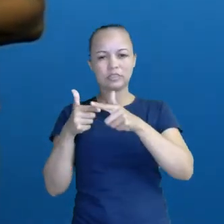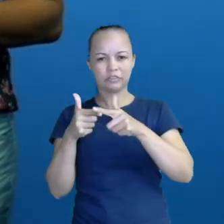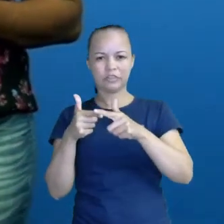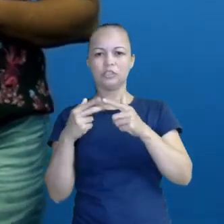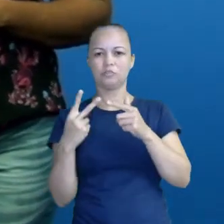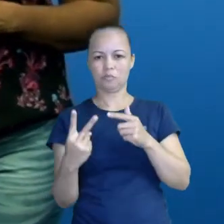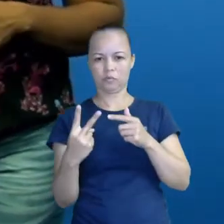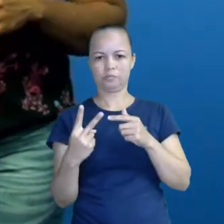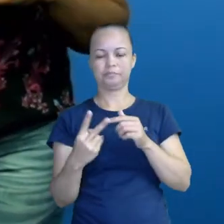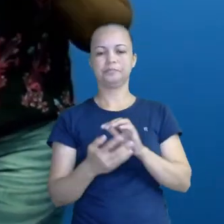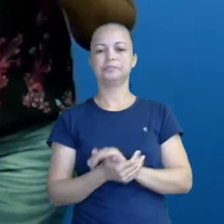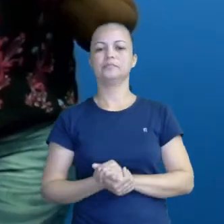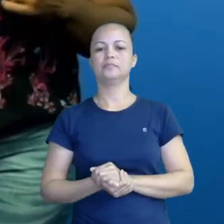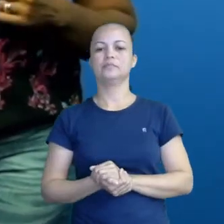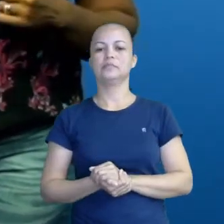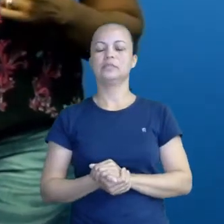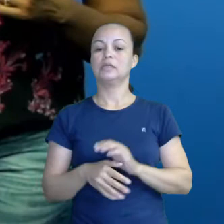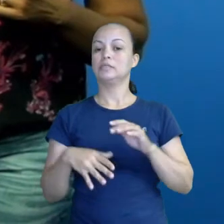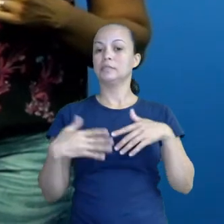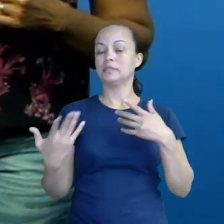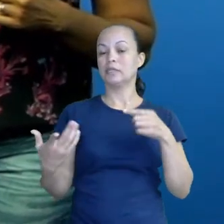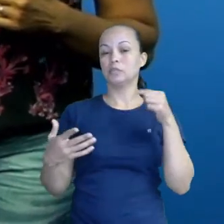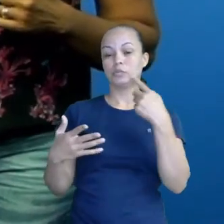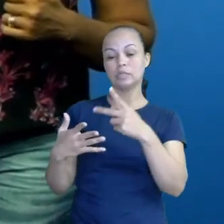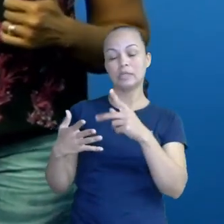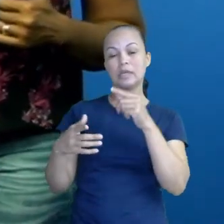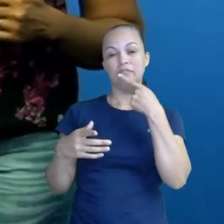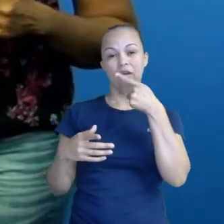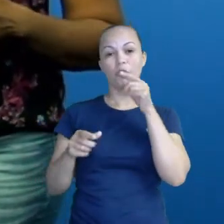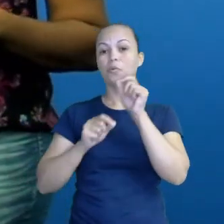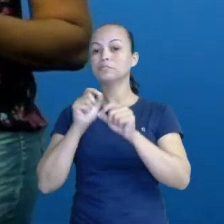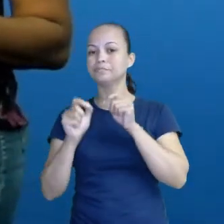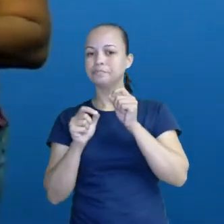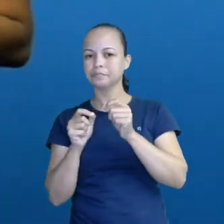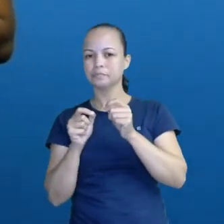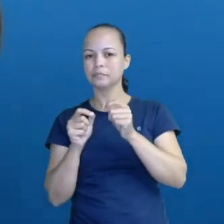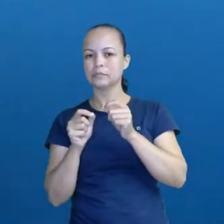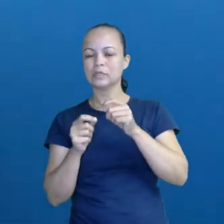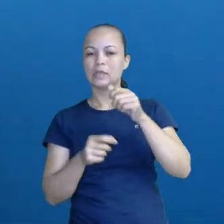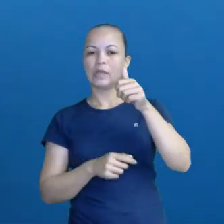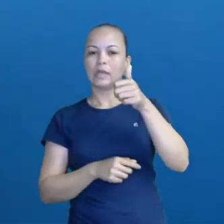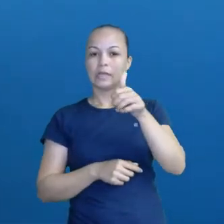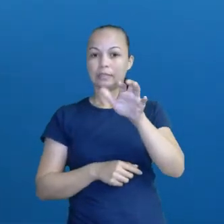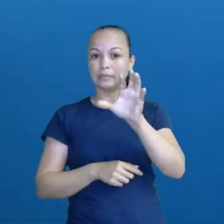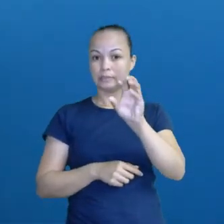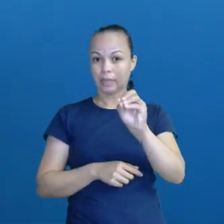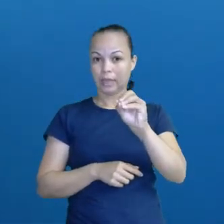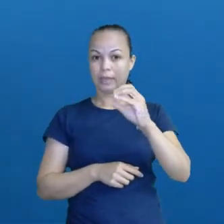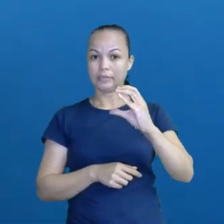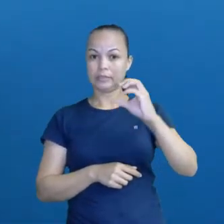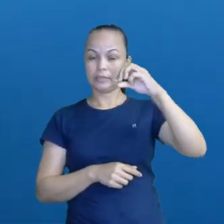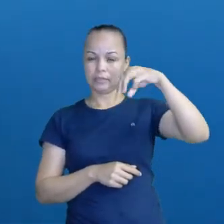/ 2 sendo que ele disse o quê que 10 centímetro né 10